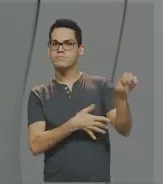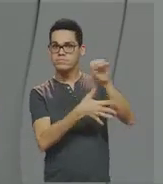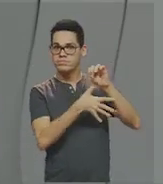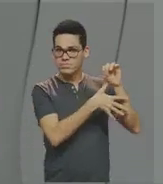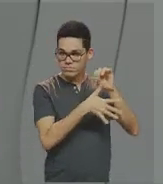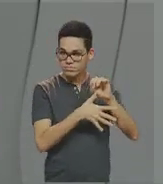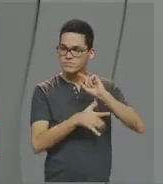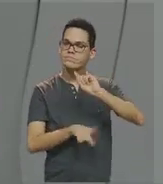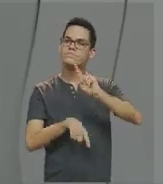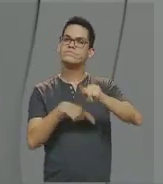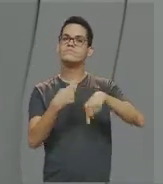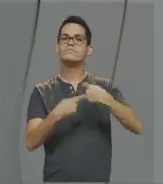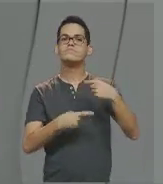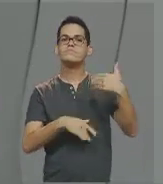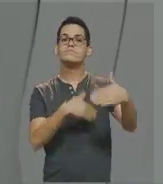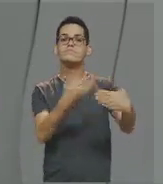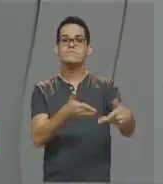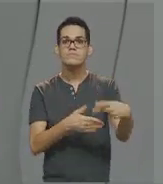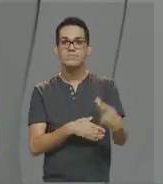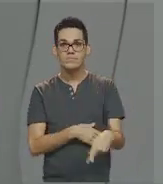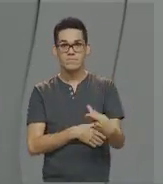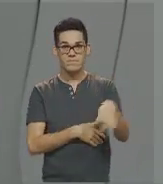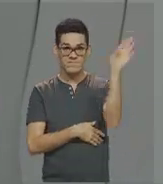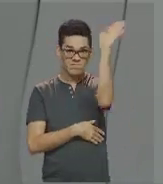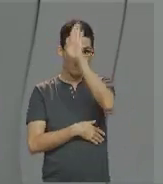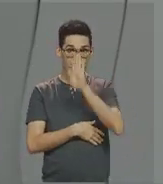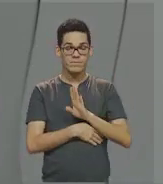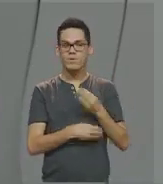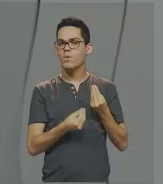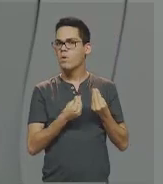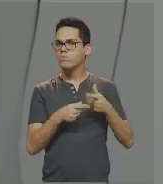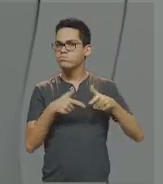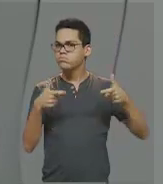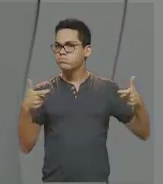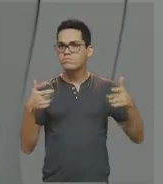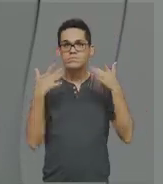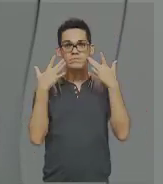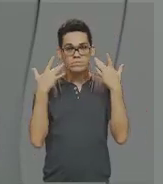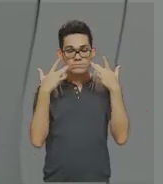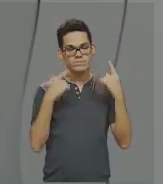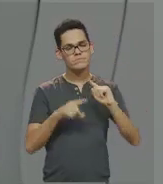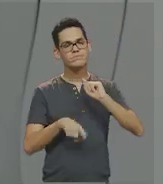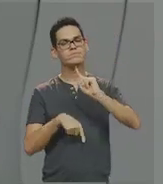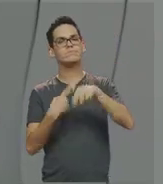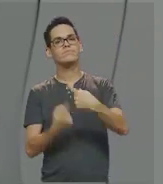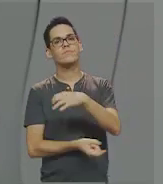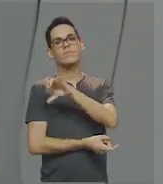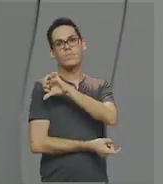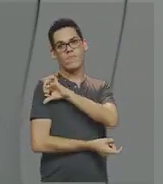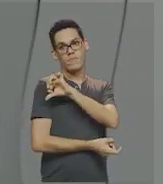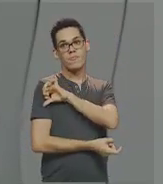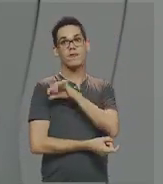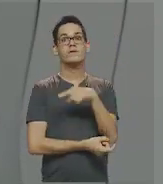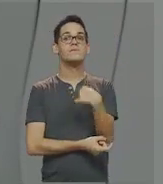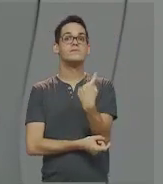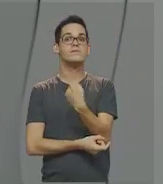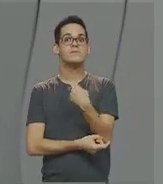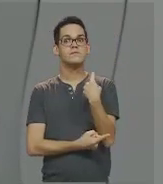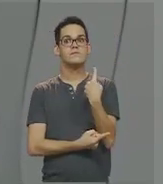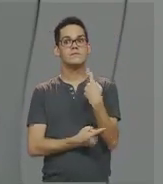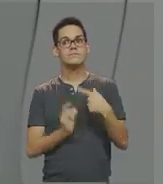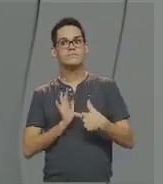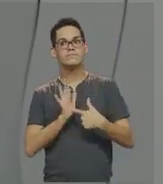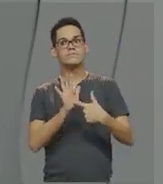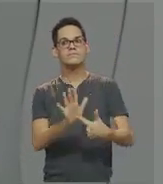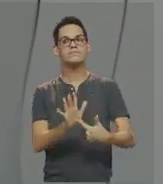também o desenvolvimento do teatro no Brasil. Depois, no nono ano, a gente conversou sobre as manifestações artístico-culturais